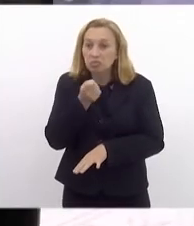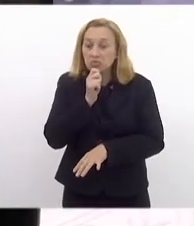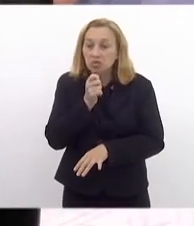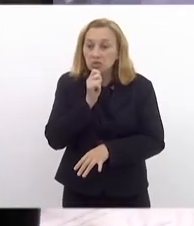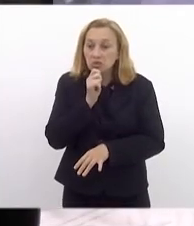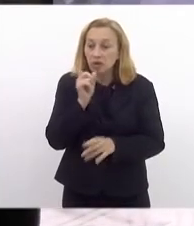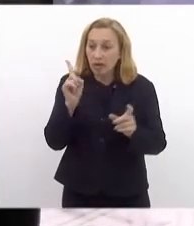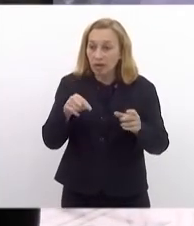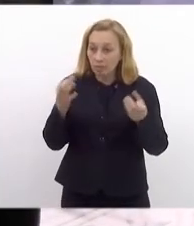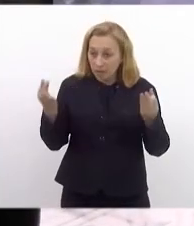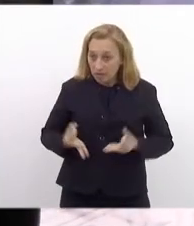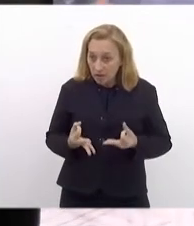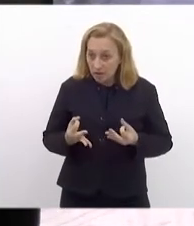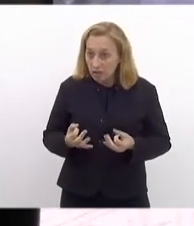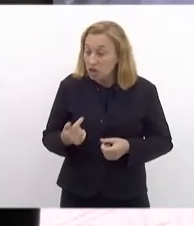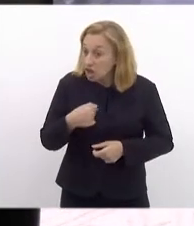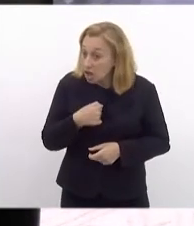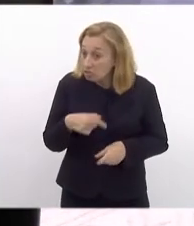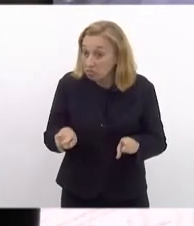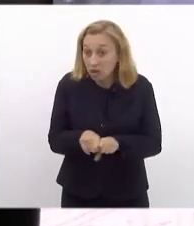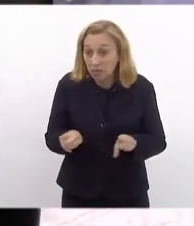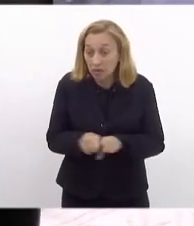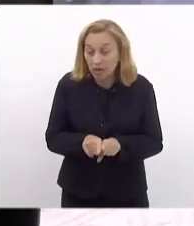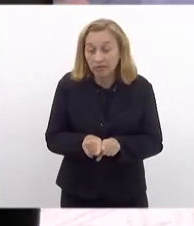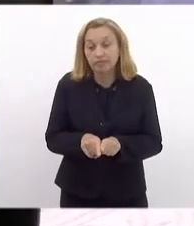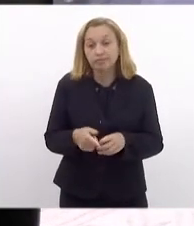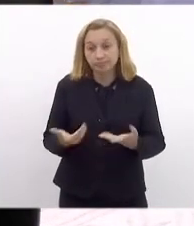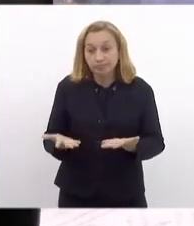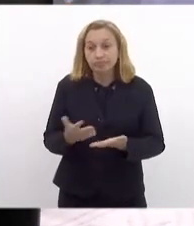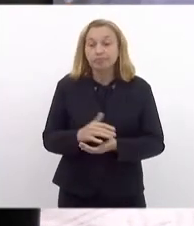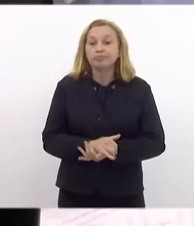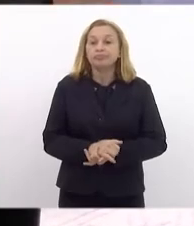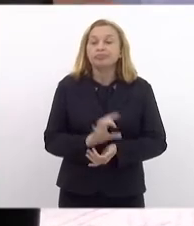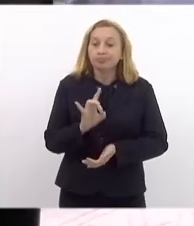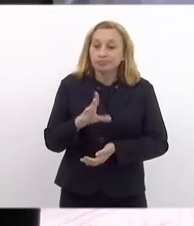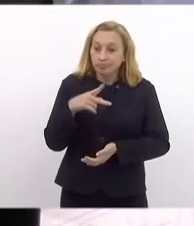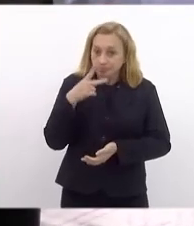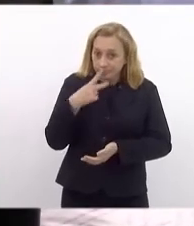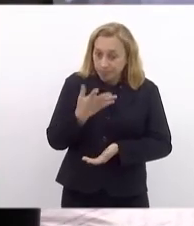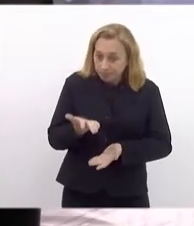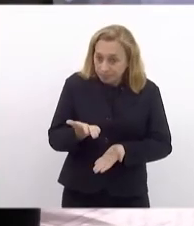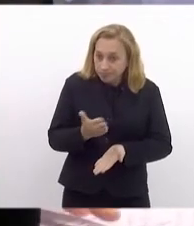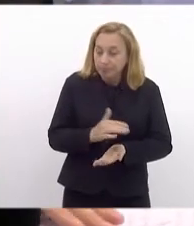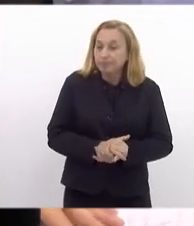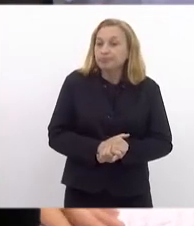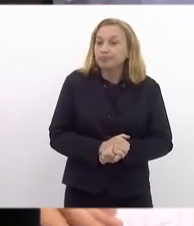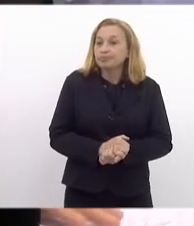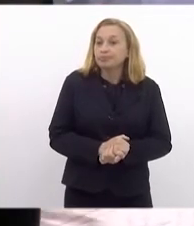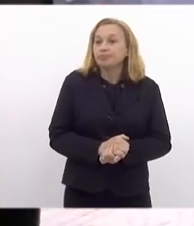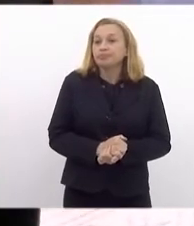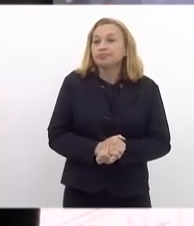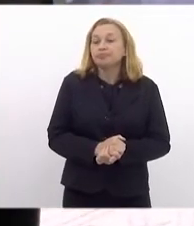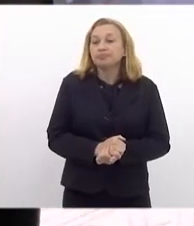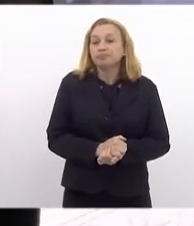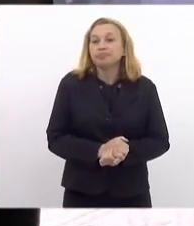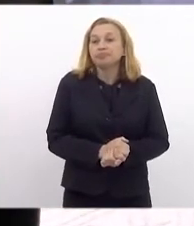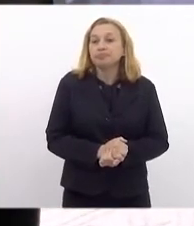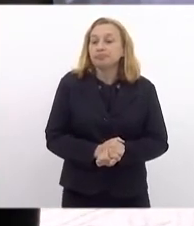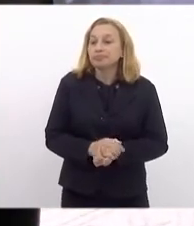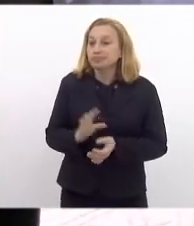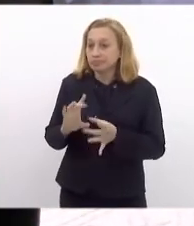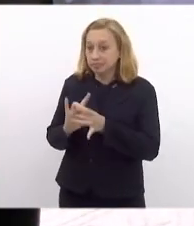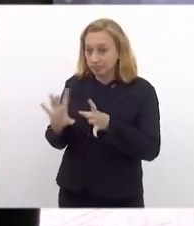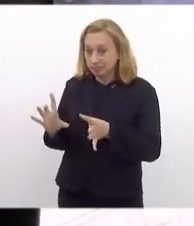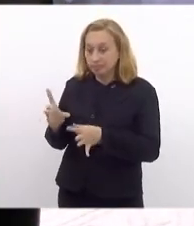tão-pouco eu e muito menos eu só queria fazer só essas ponderações da o